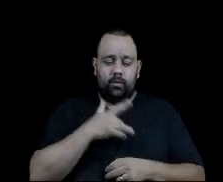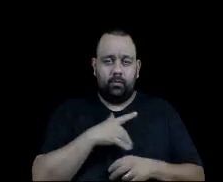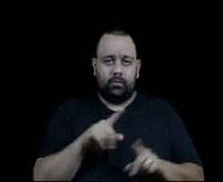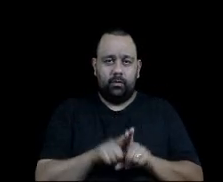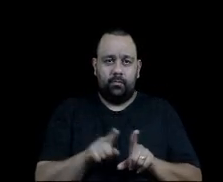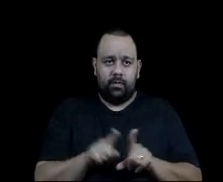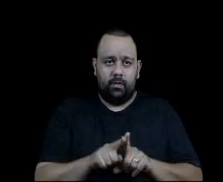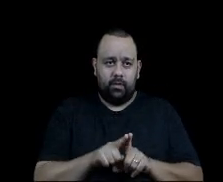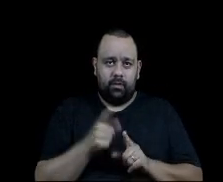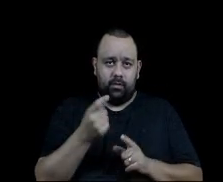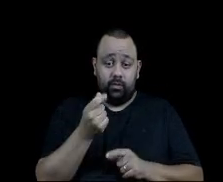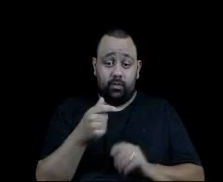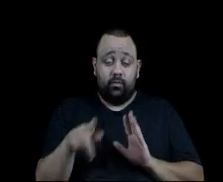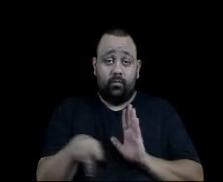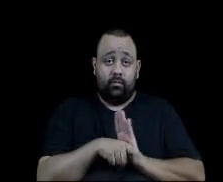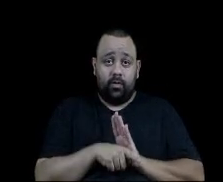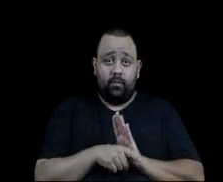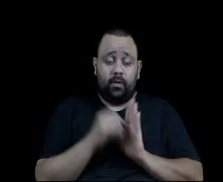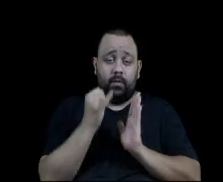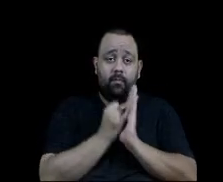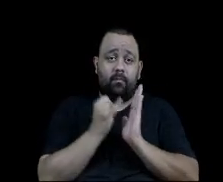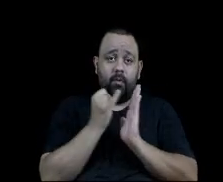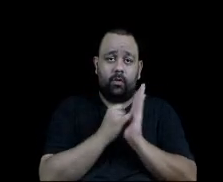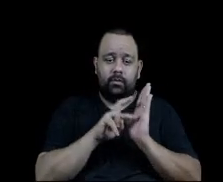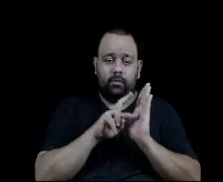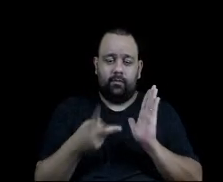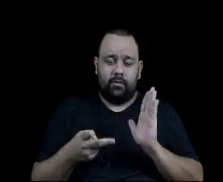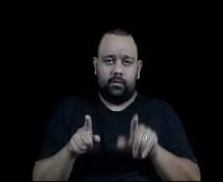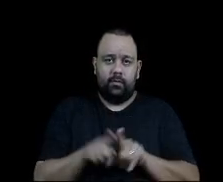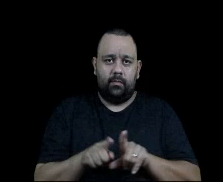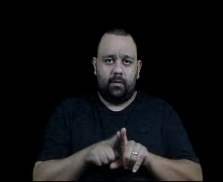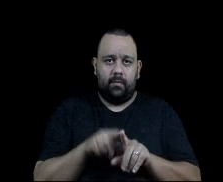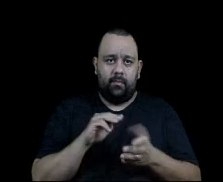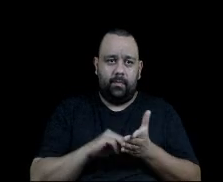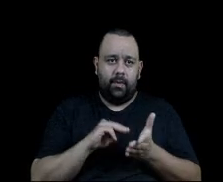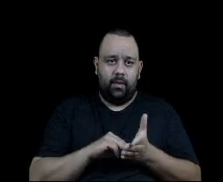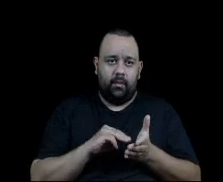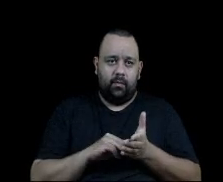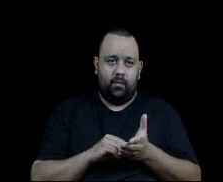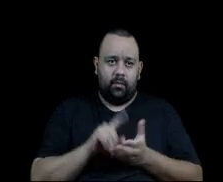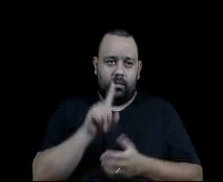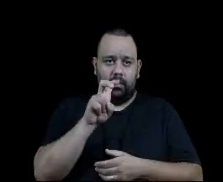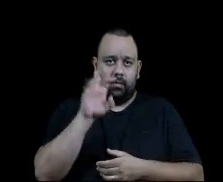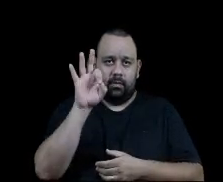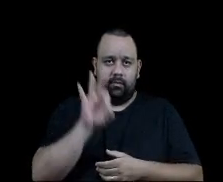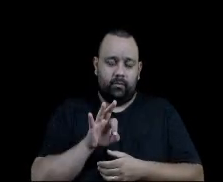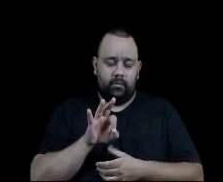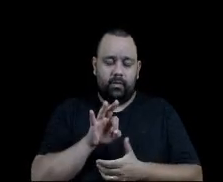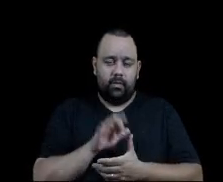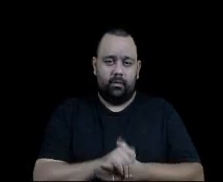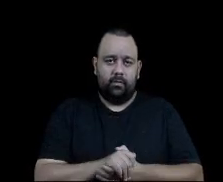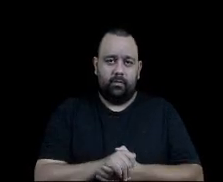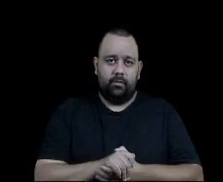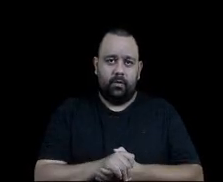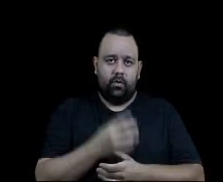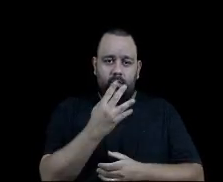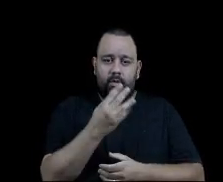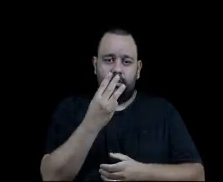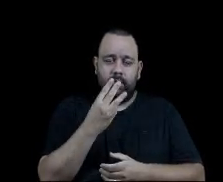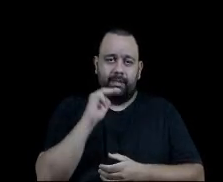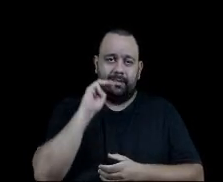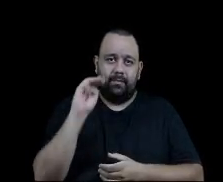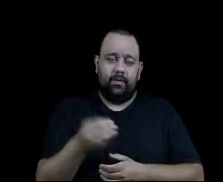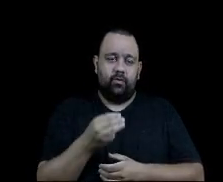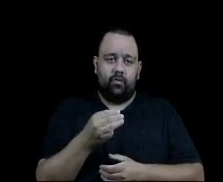na saúde, que é também com recurso próprio, de impostos e transferências, que o mínimo seriam